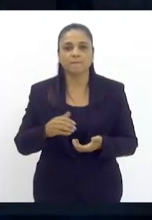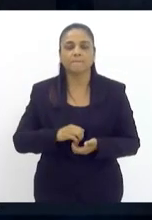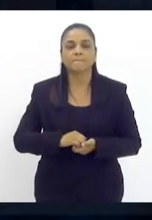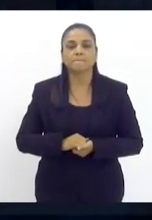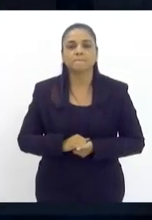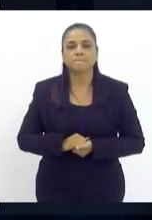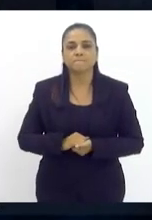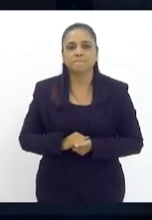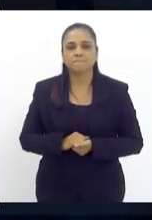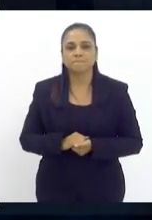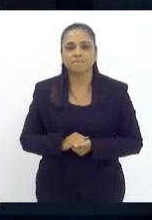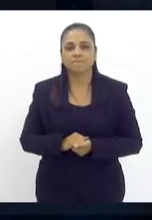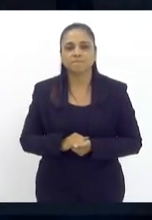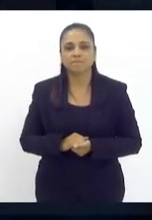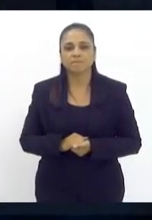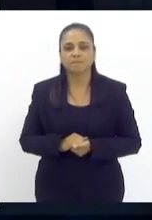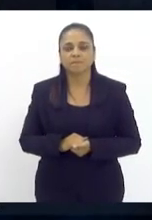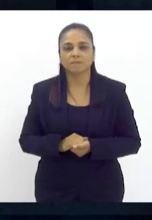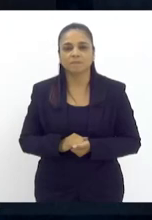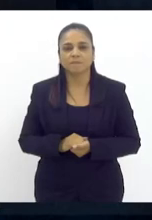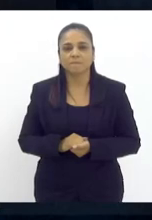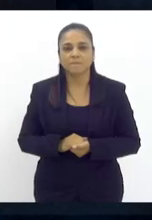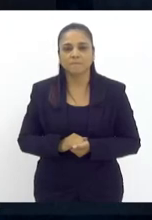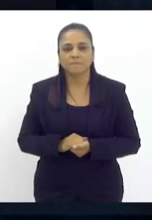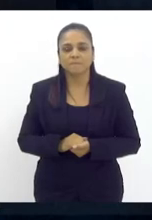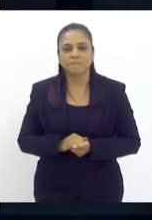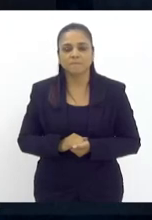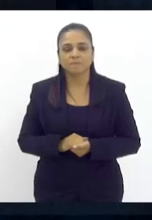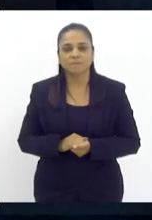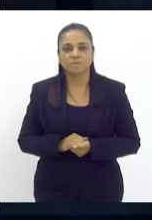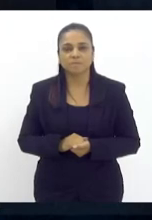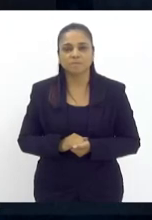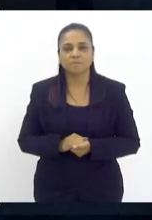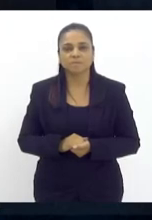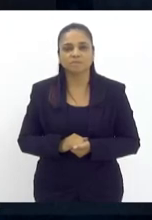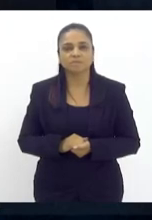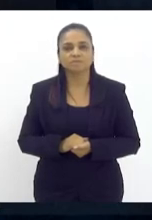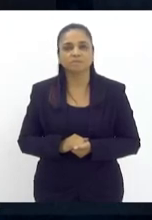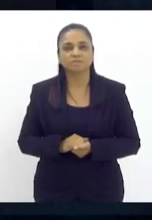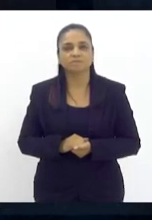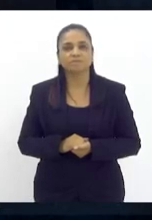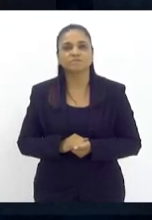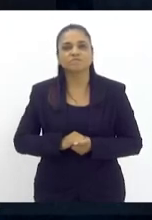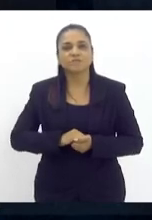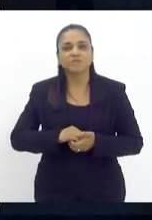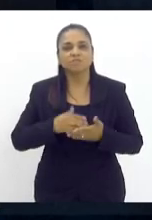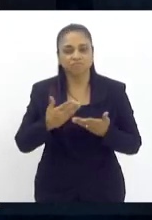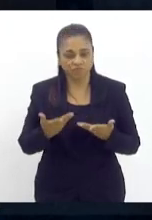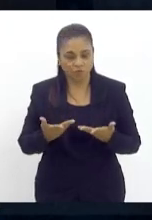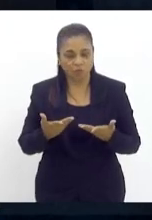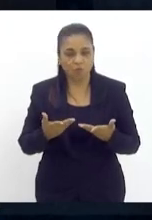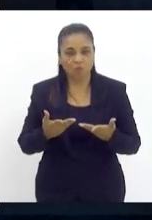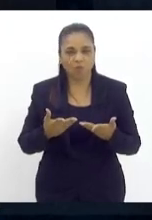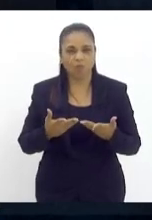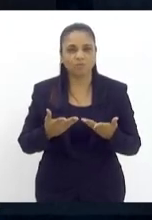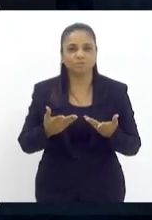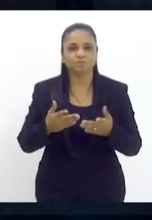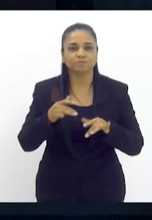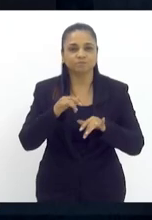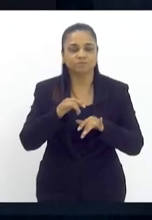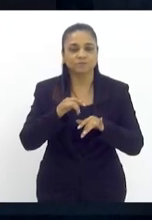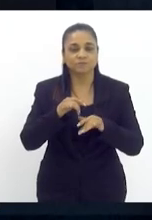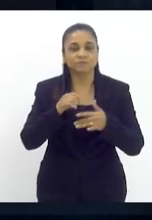aqui, vamos lá. Tá. Então, eu vou pegar um pouquinho cada um